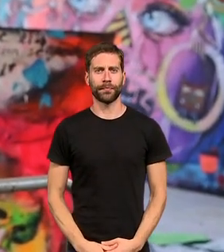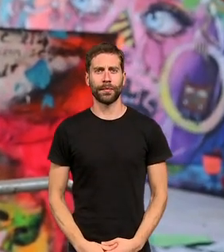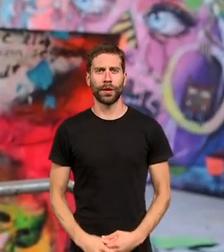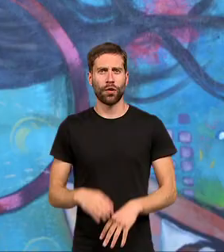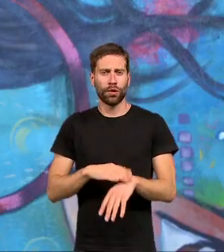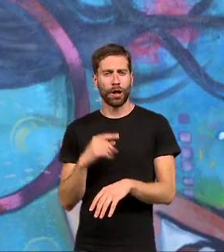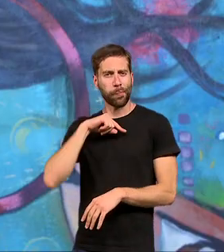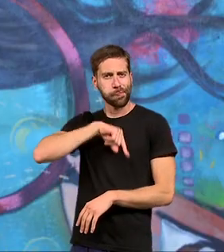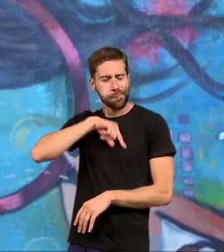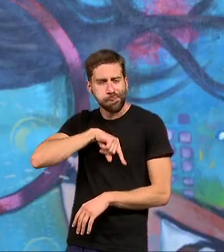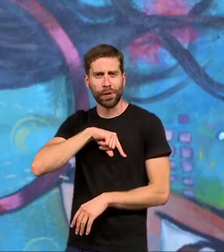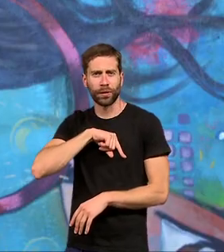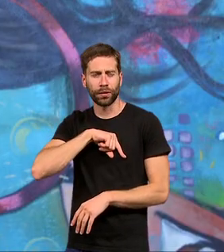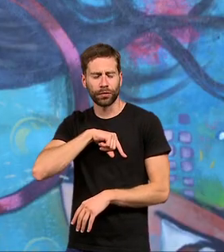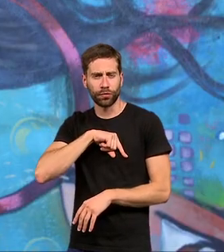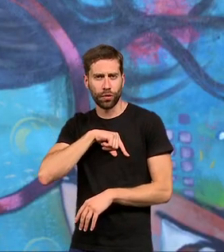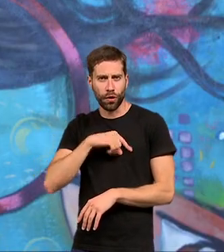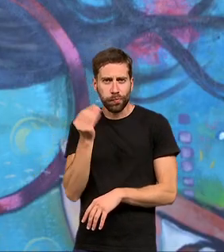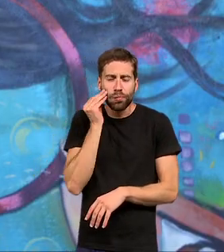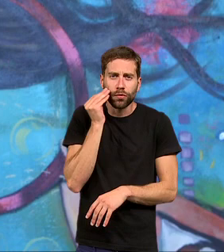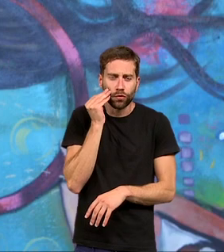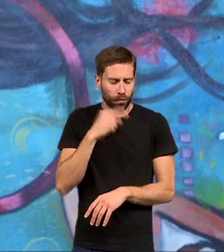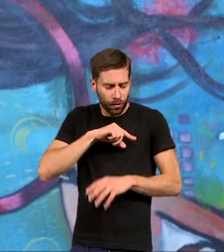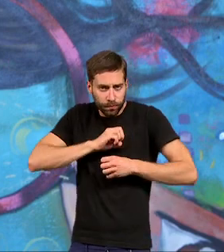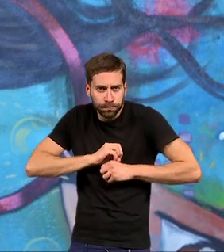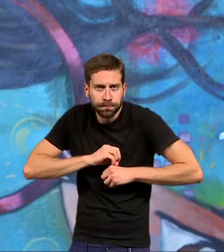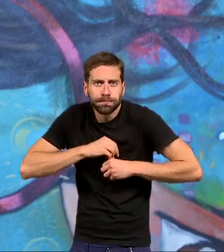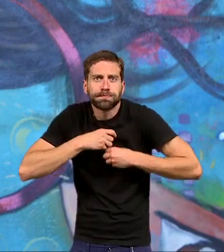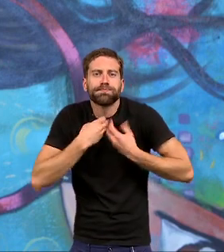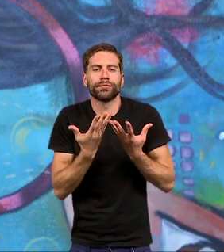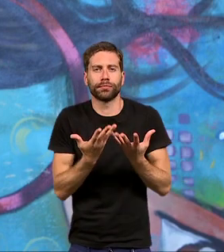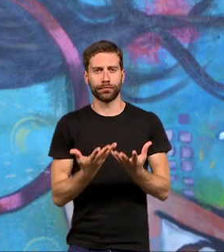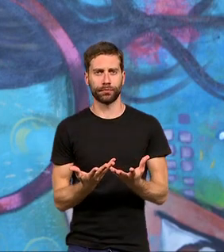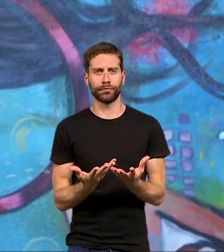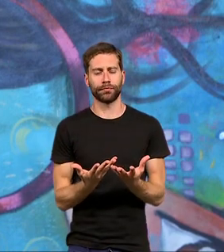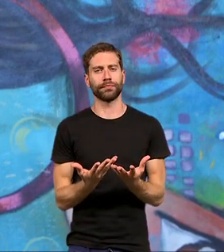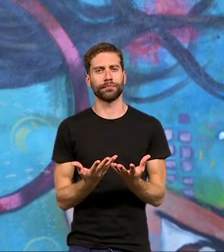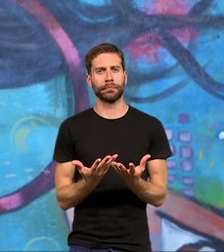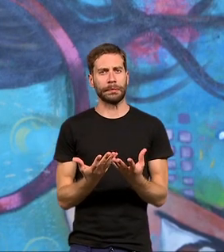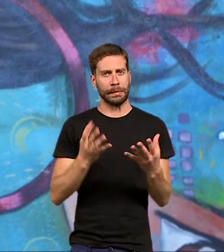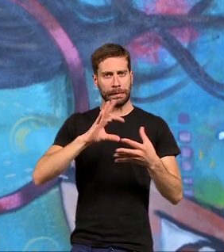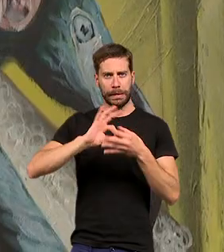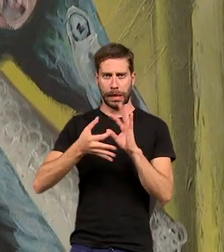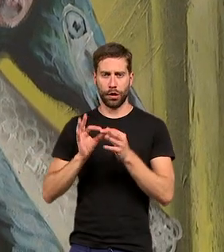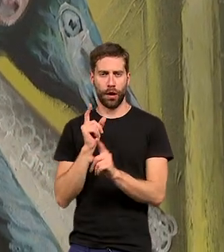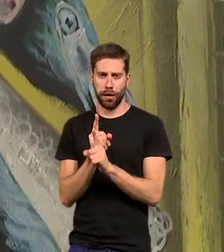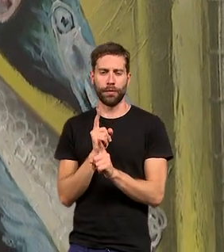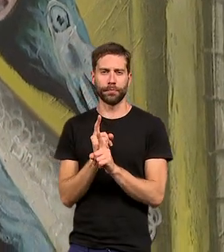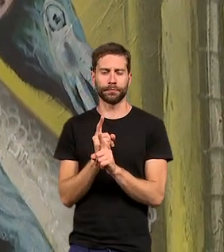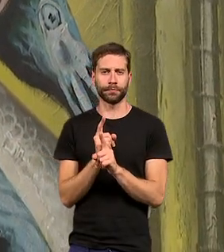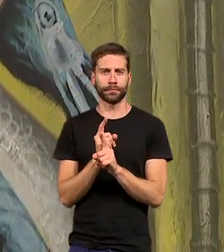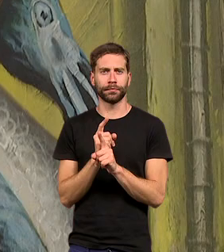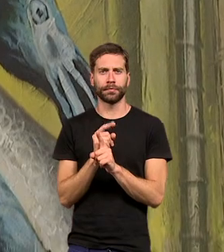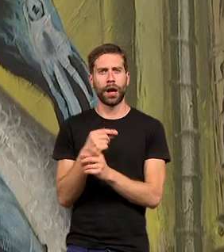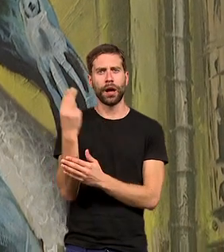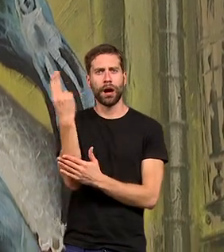Sai das minhas profundezas, das profundezas do meu ser, do meu coração, da minha alma. E nesse sentido, a arte